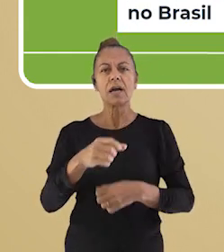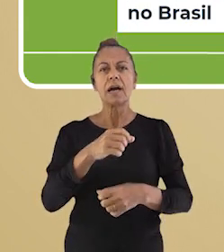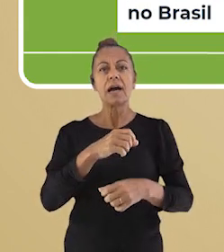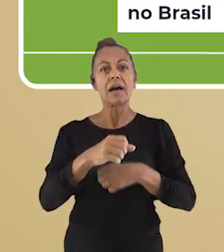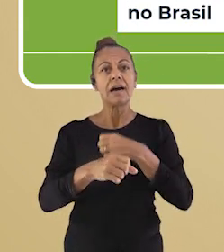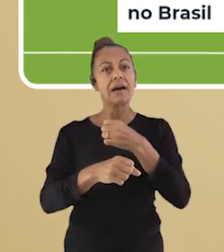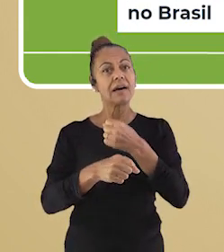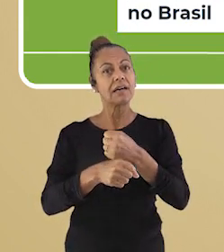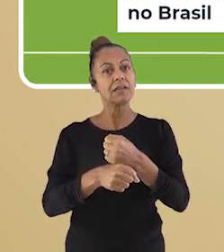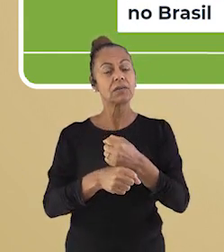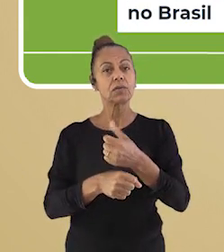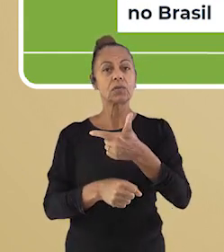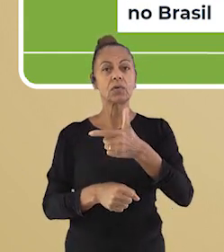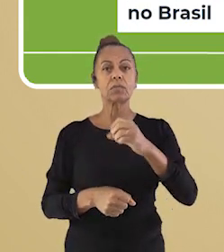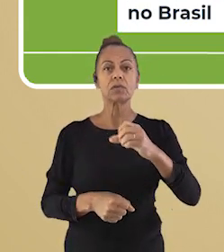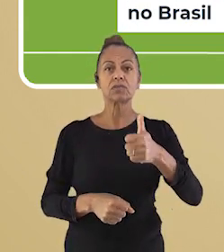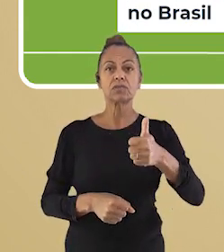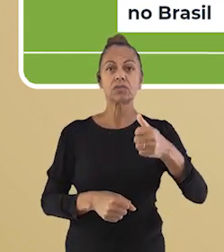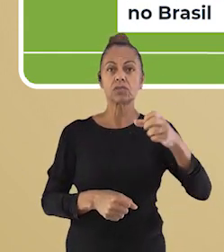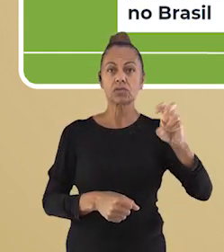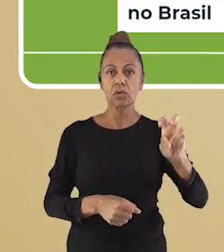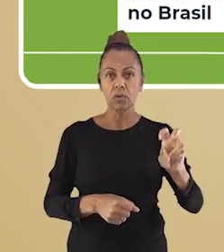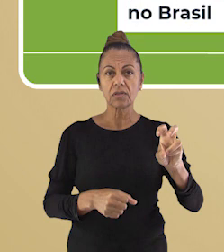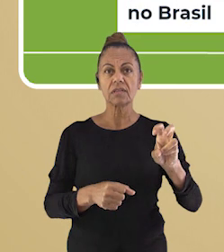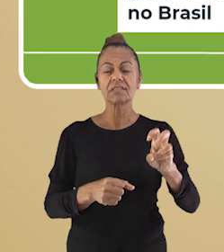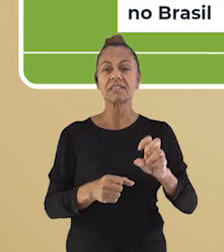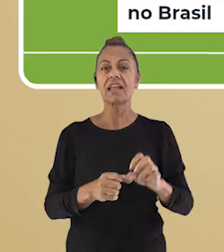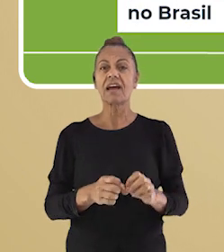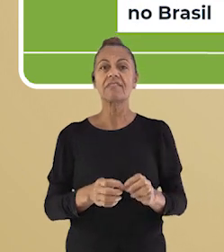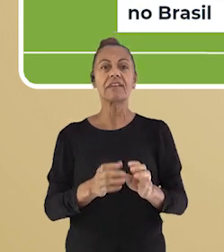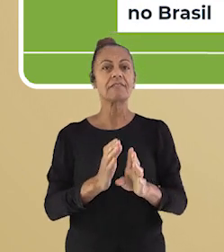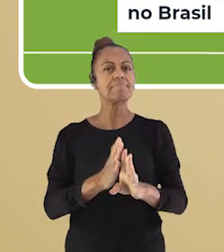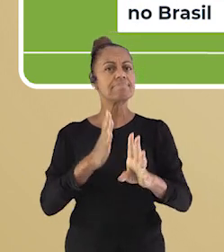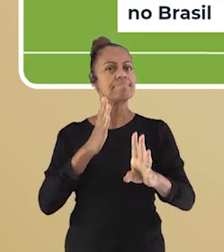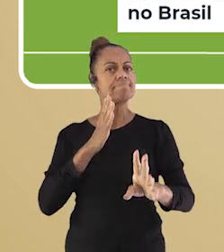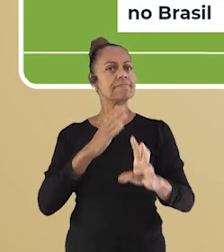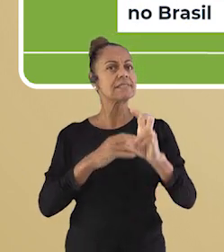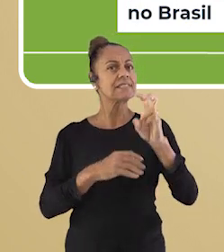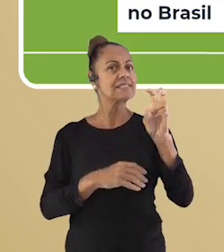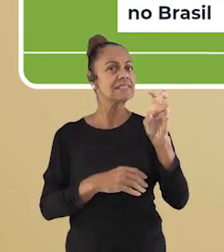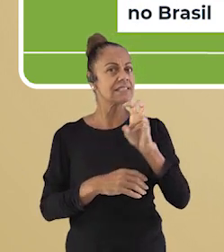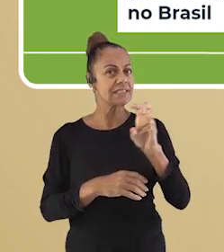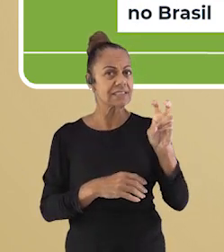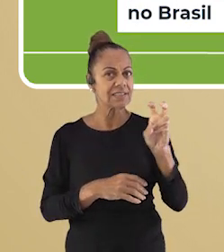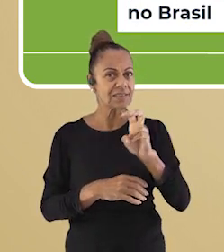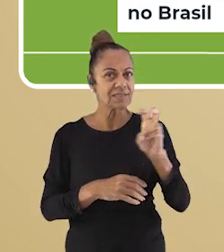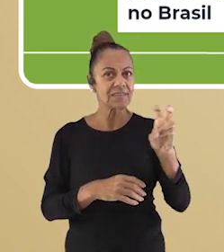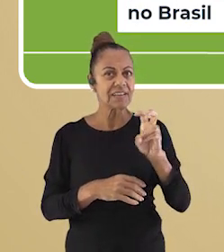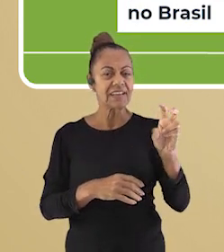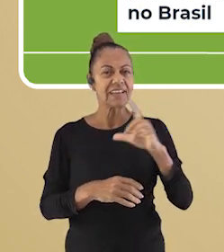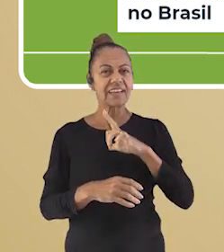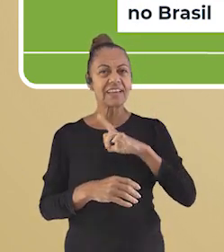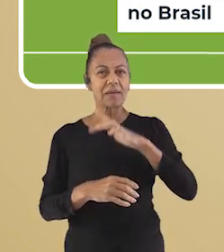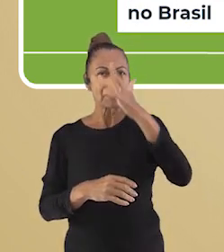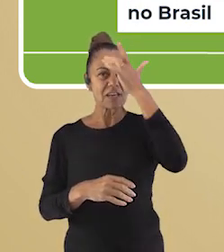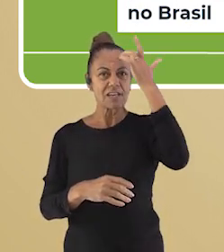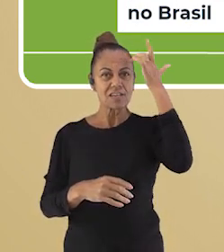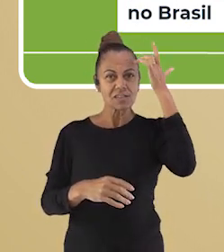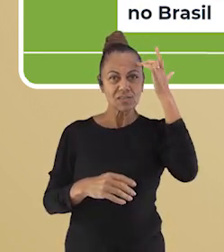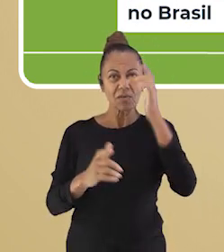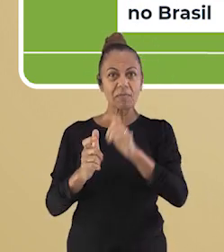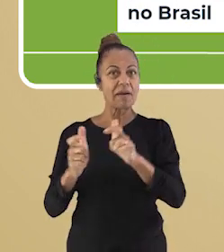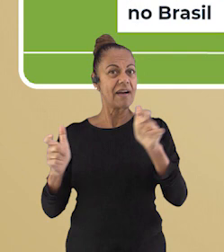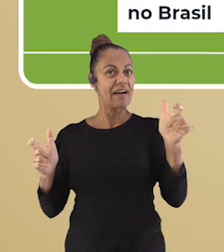capital, Vitória, em 2018, estava entre as 5 capitais do Brasil onde mais se